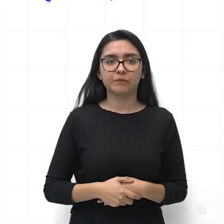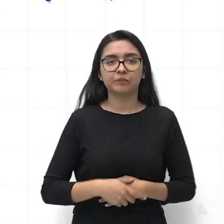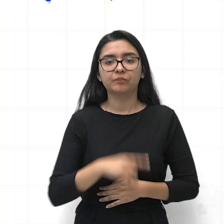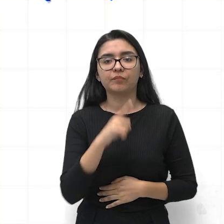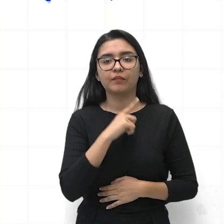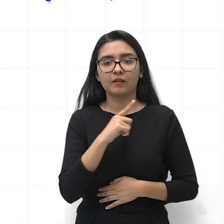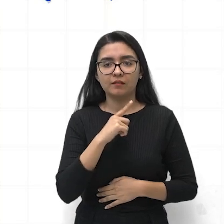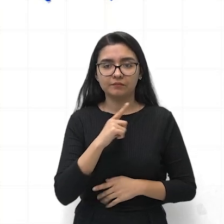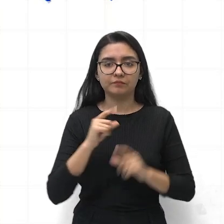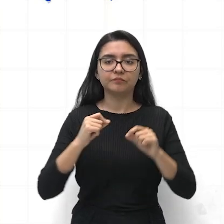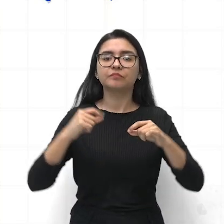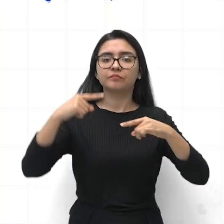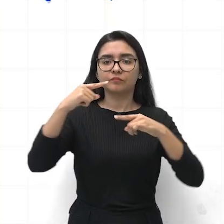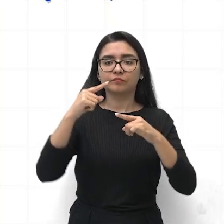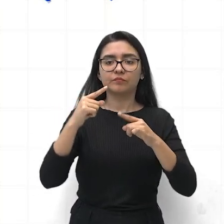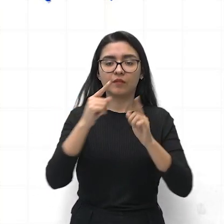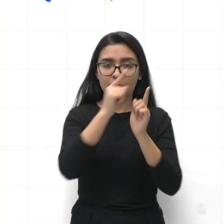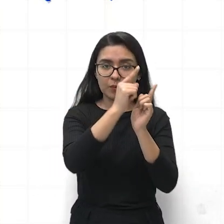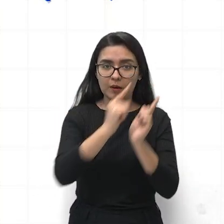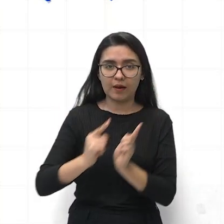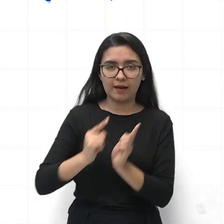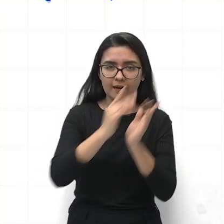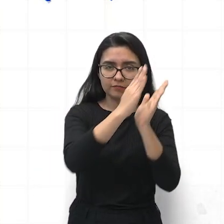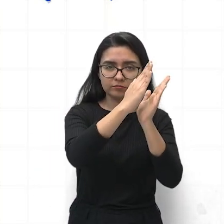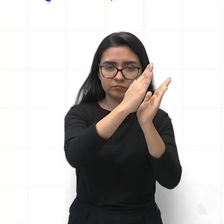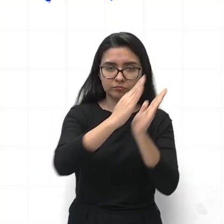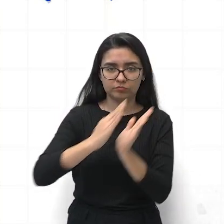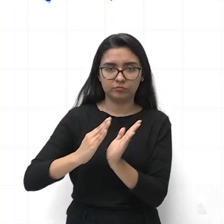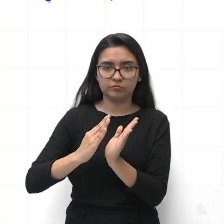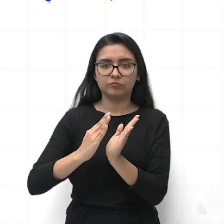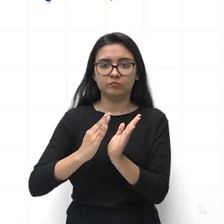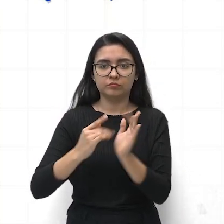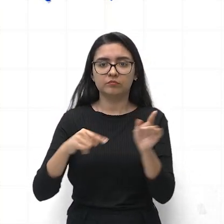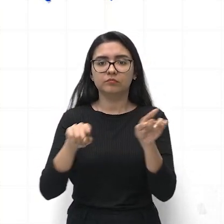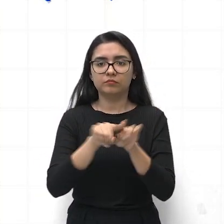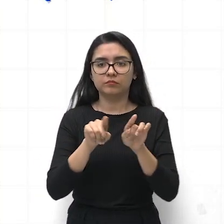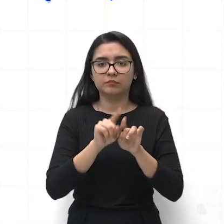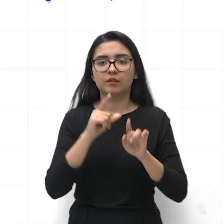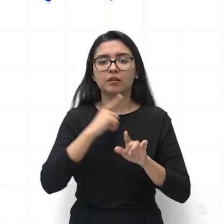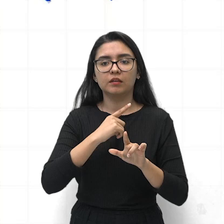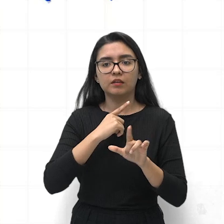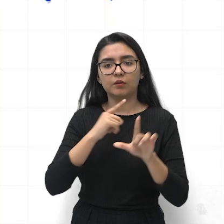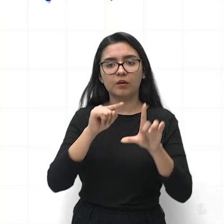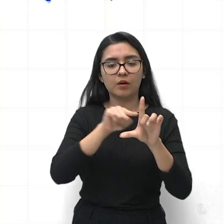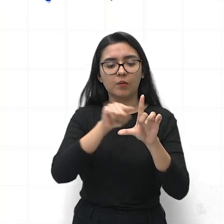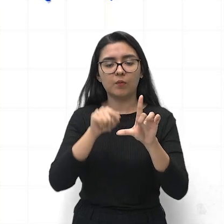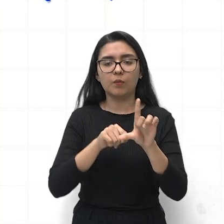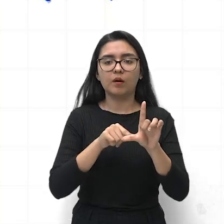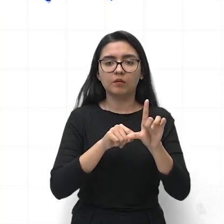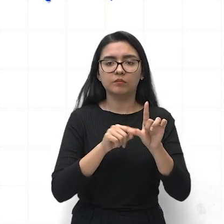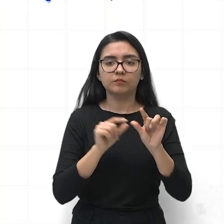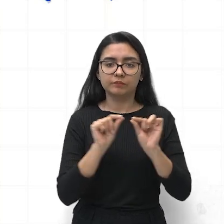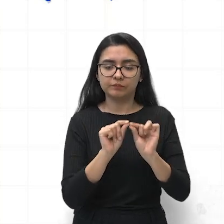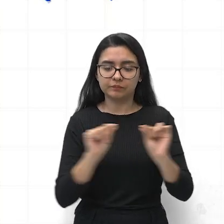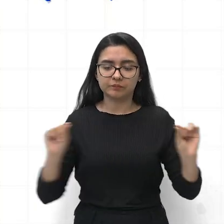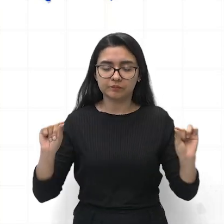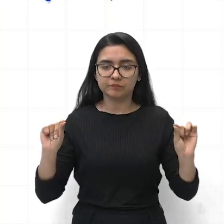aqui um par de retas, né? Aí temos uma inclinação aqui que foi dada do ângulo, né? Foi dado aqui, ó.